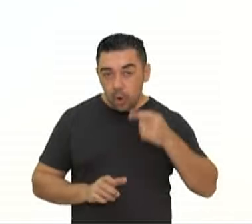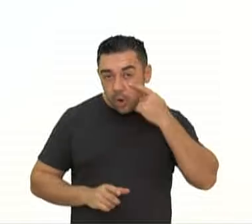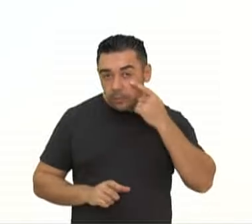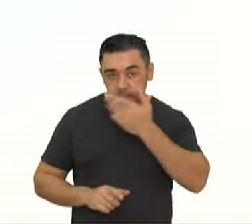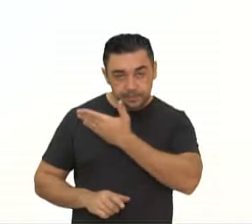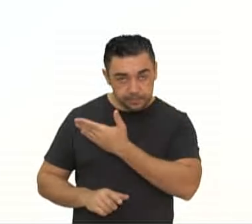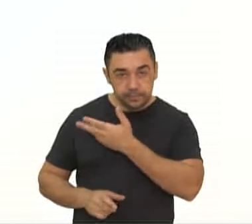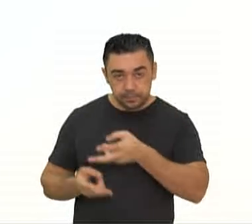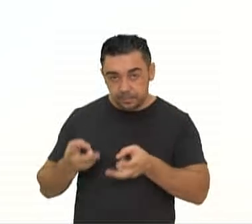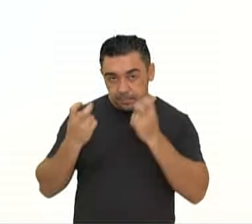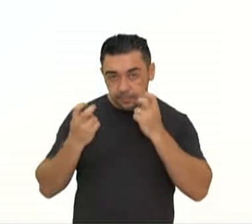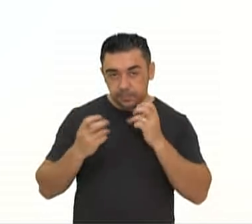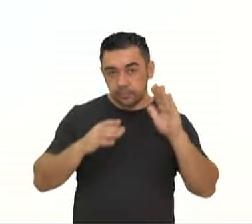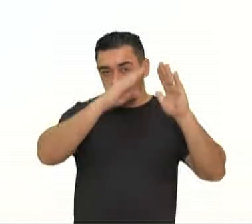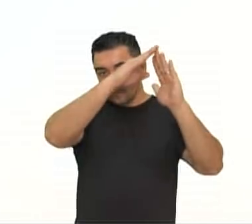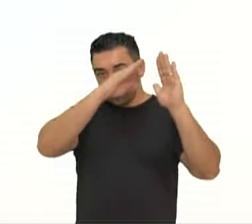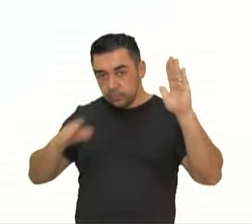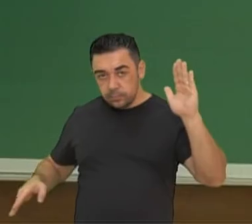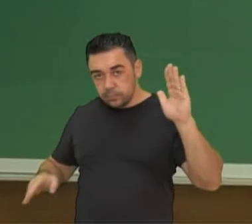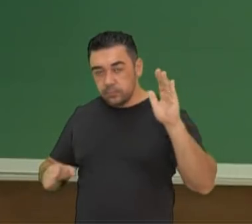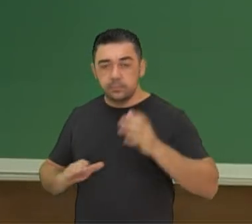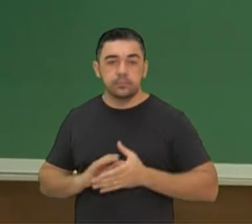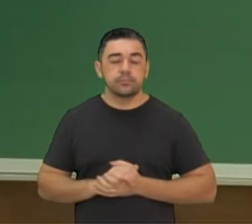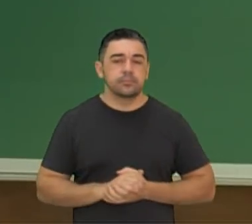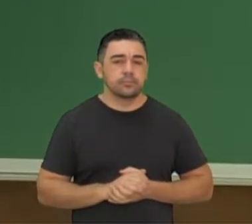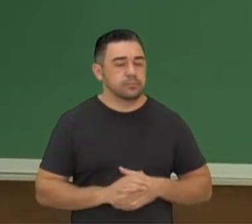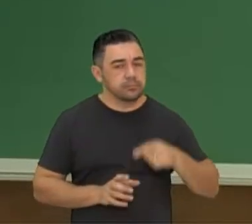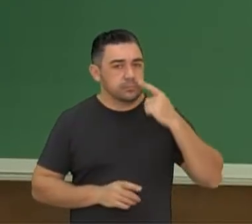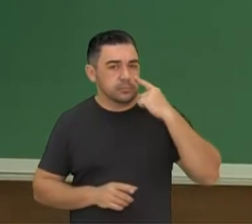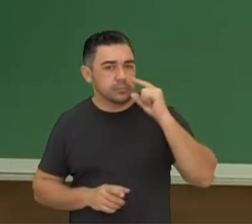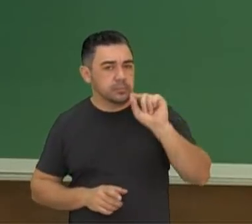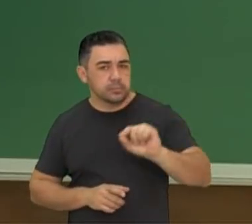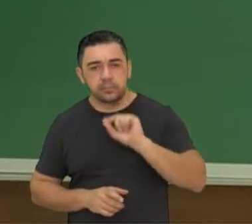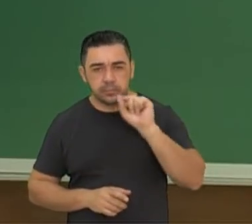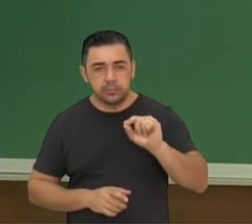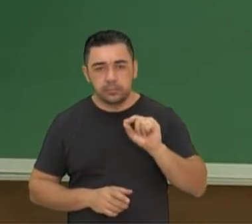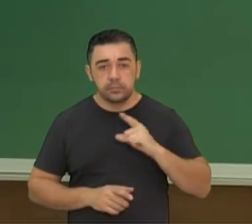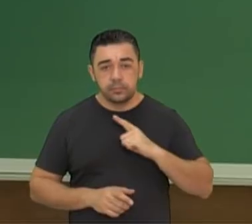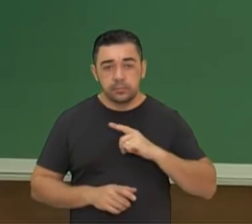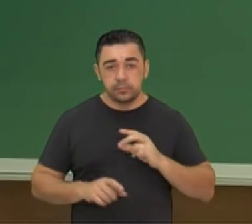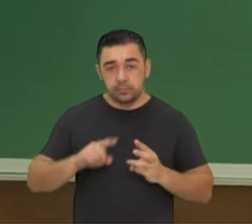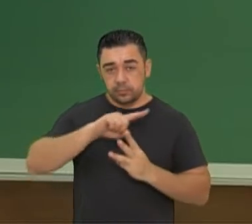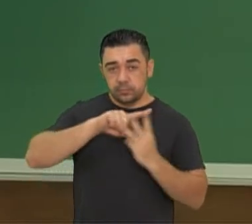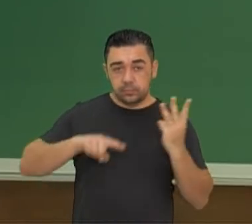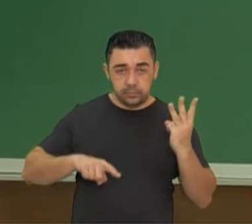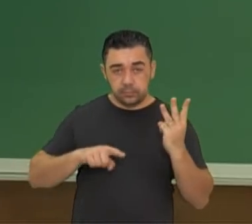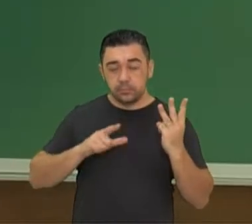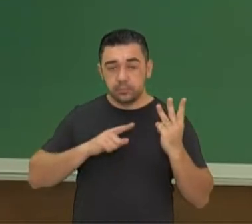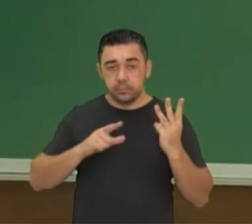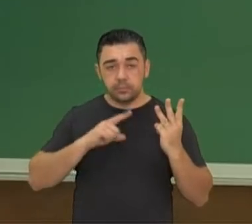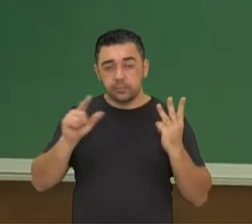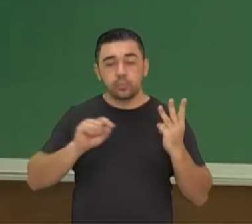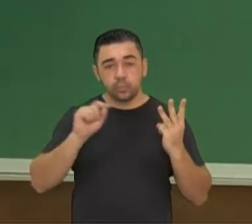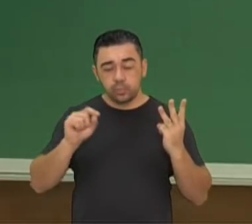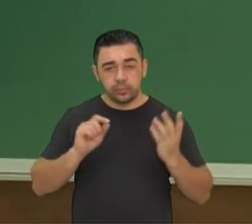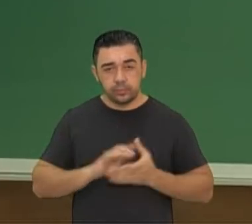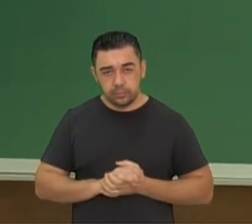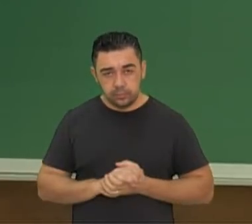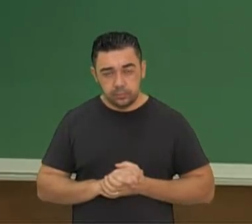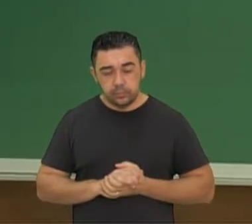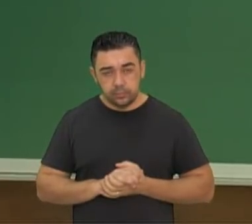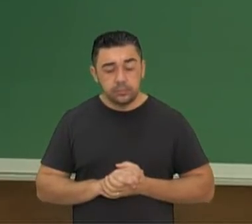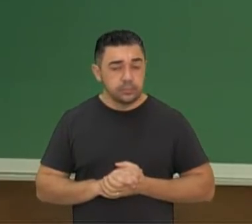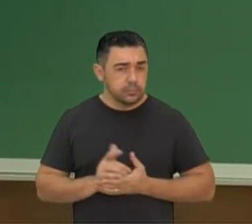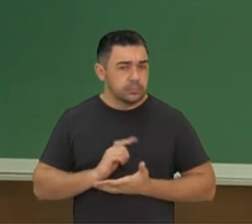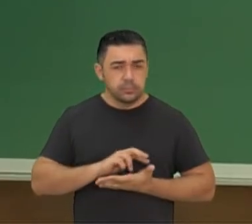aqui. Certo? Veja o seguinte, ó, os 3 pontinhos que eu calculei são esses 3. Mas como eu